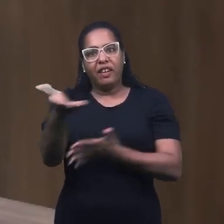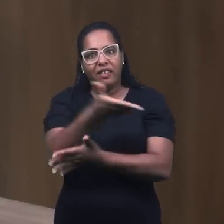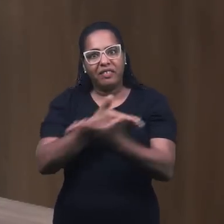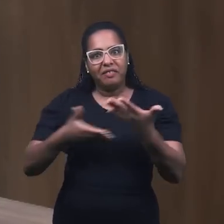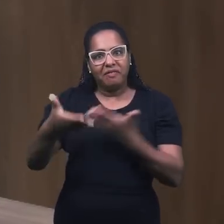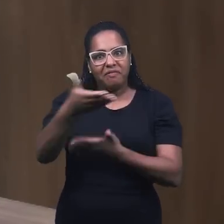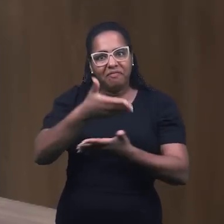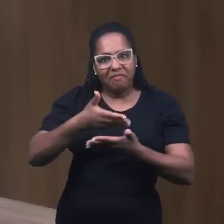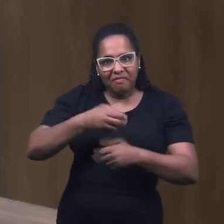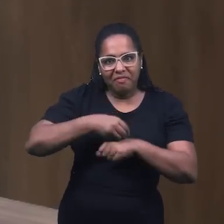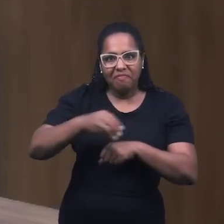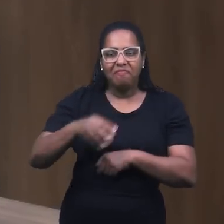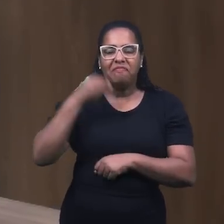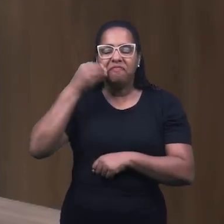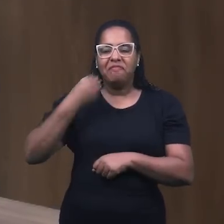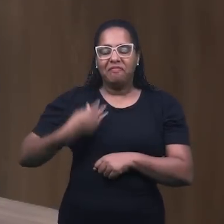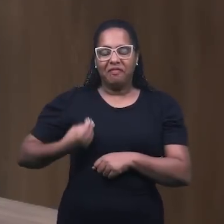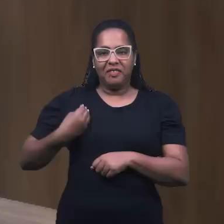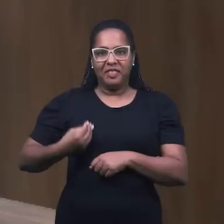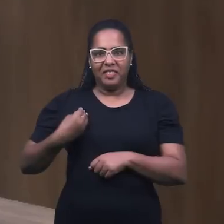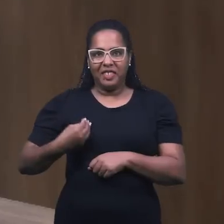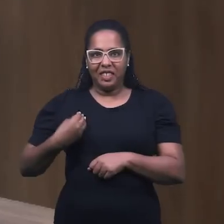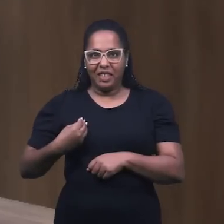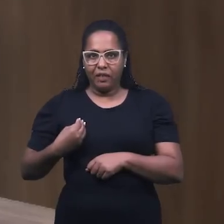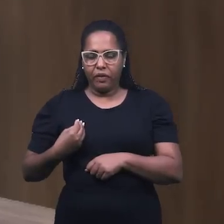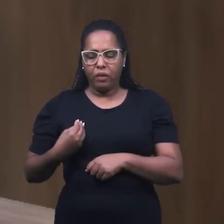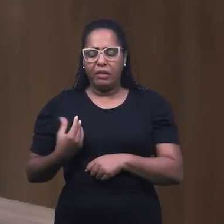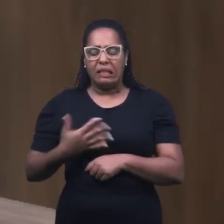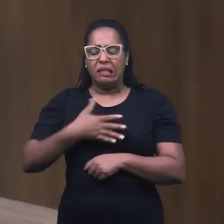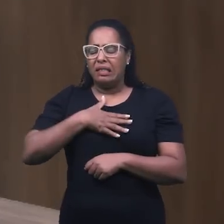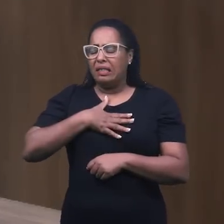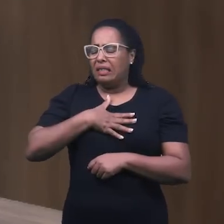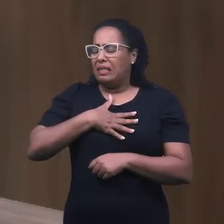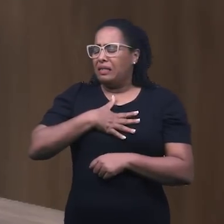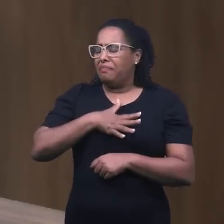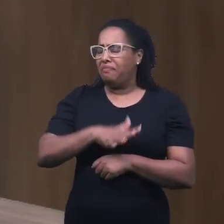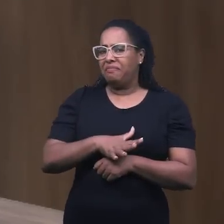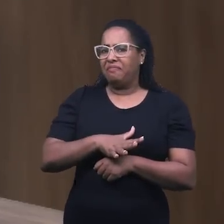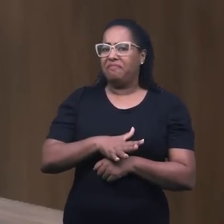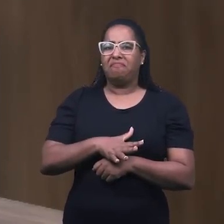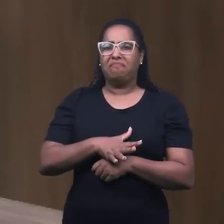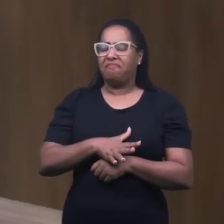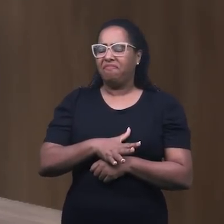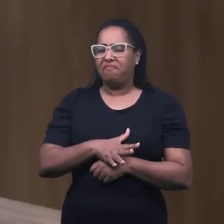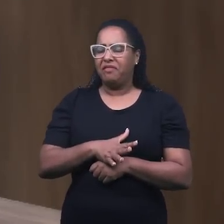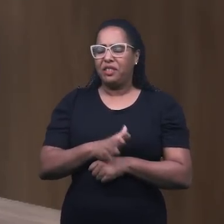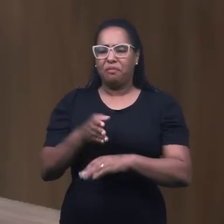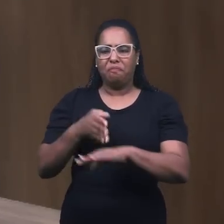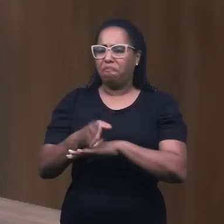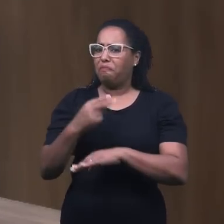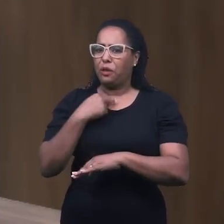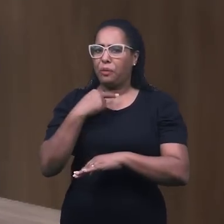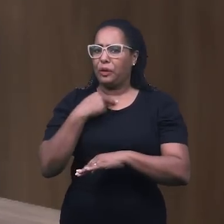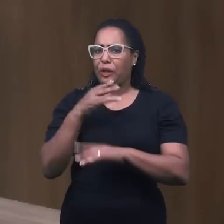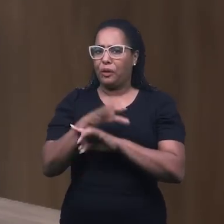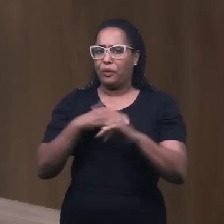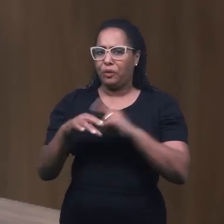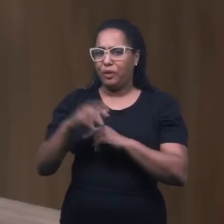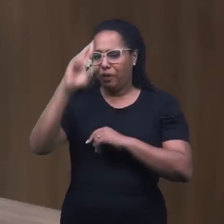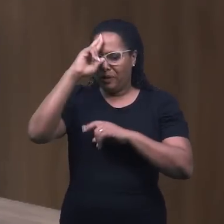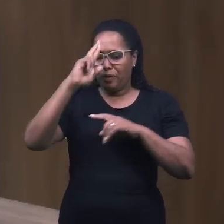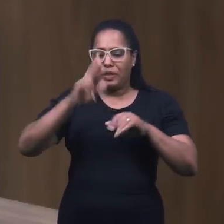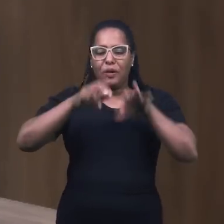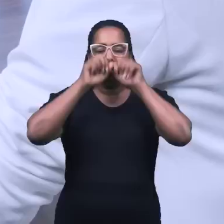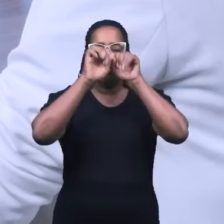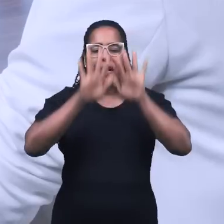ela viveu em não estar satisfeita, em não poder estar nos cultos, e orou ao Senhor. E o Senhor abriu a porta.